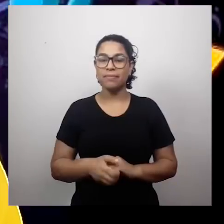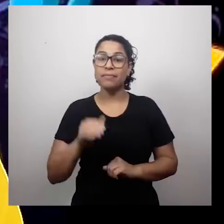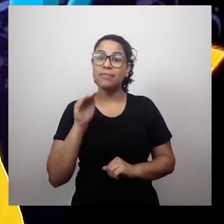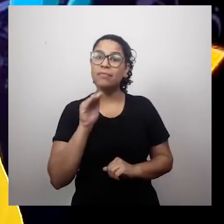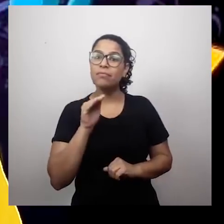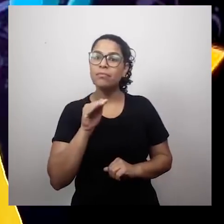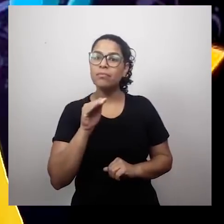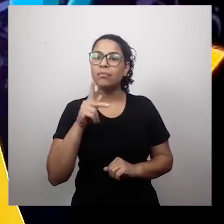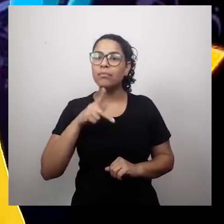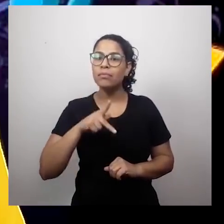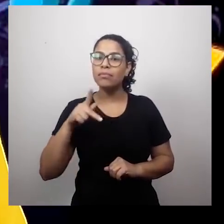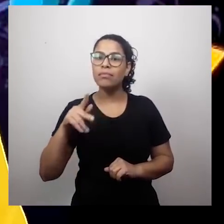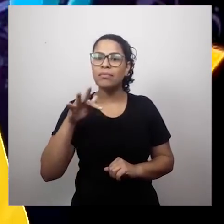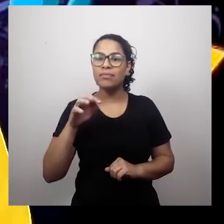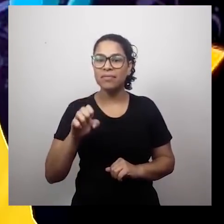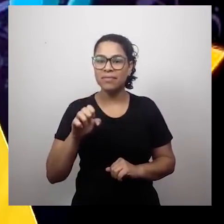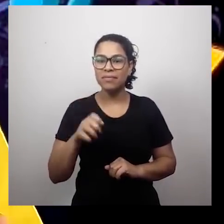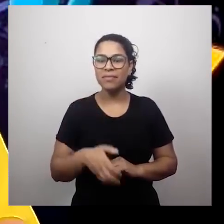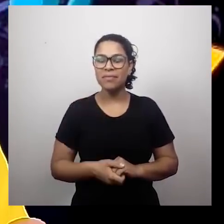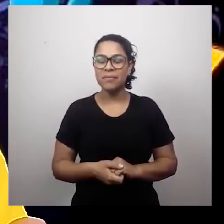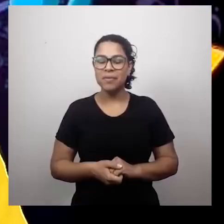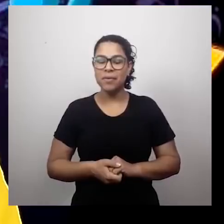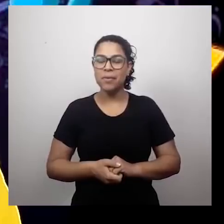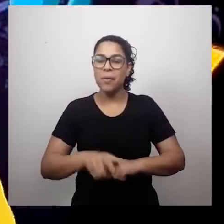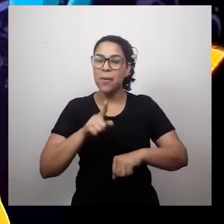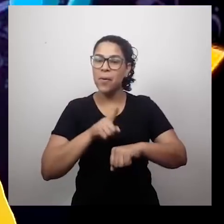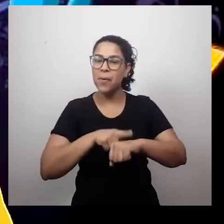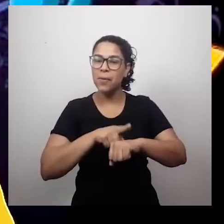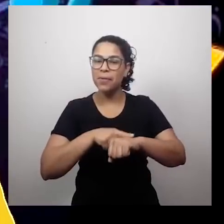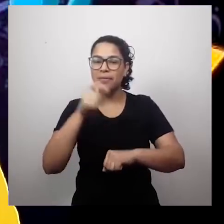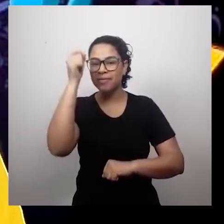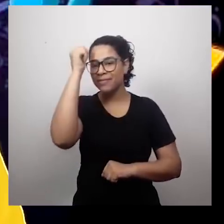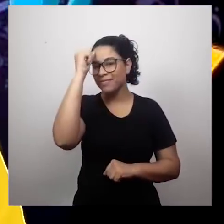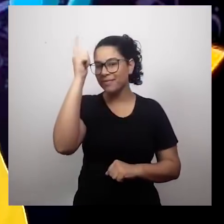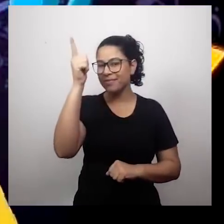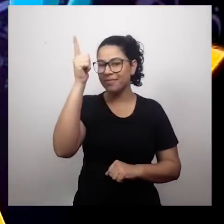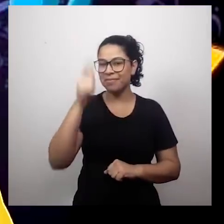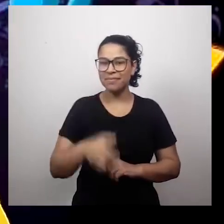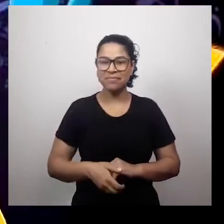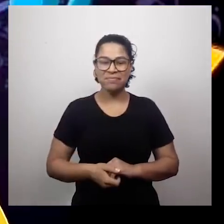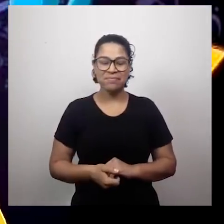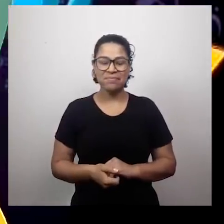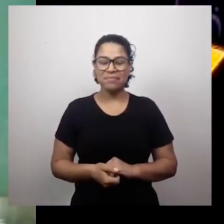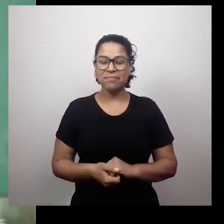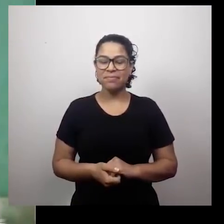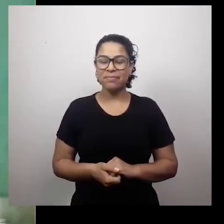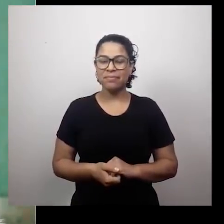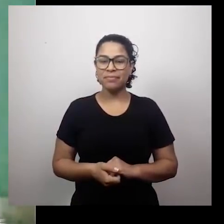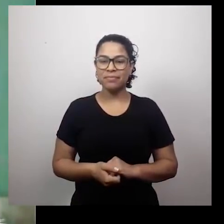Hey, Teacher Fê, it's our Culture Time!